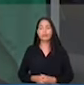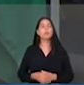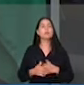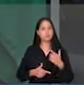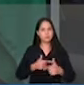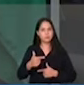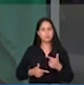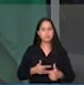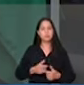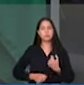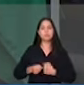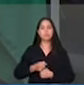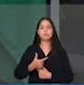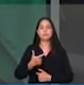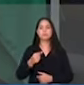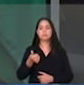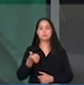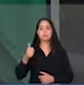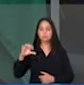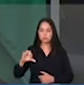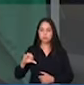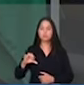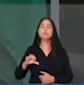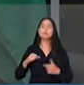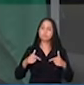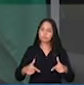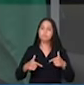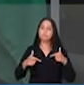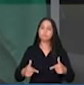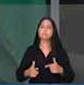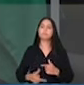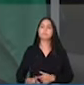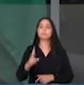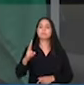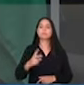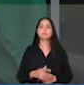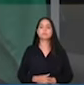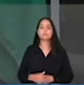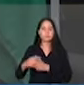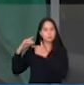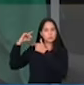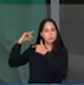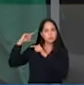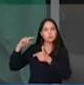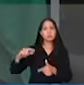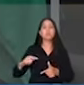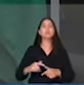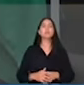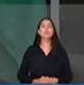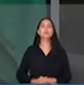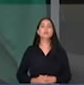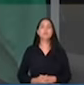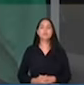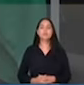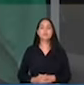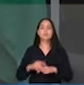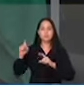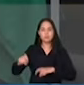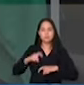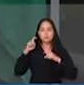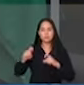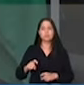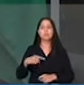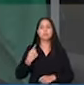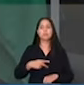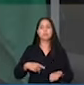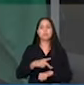2019 pelas pautas conservadoras por justas causas pela nossa Pátria pelo agronegócio pela